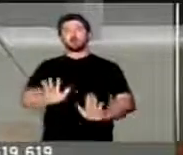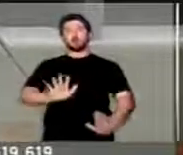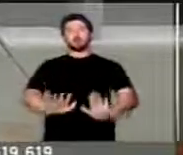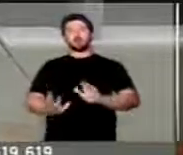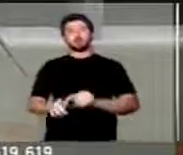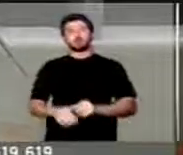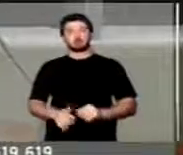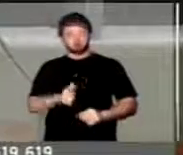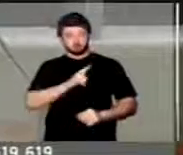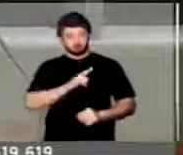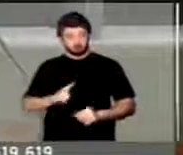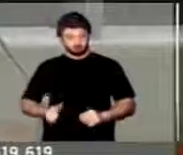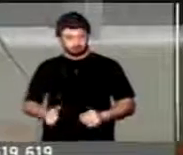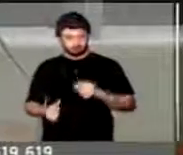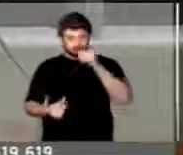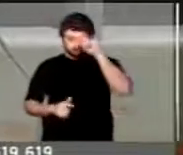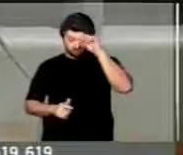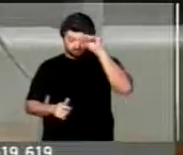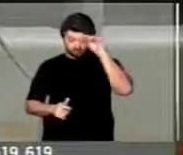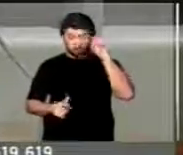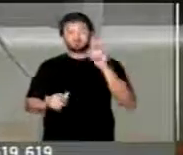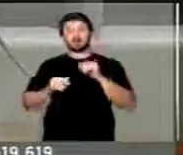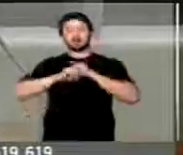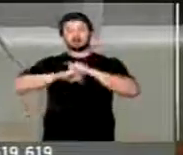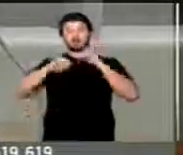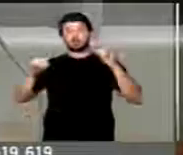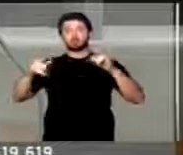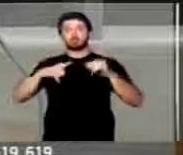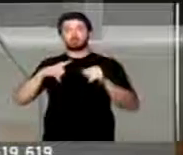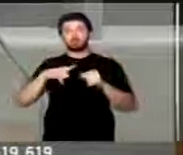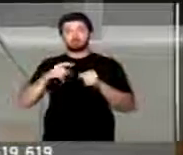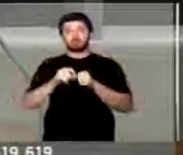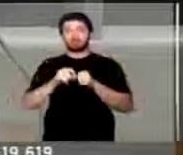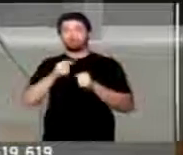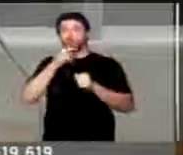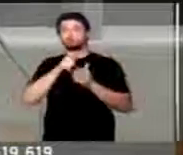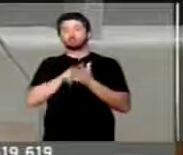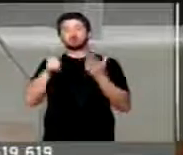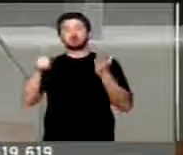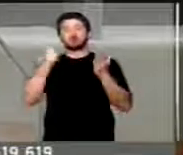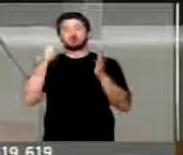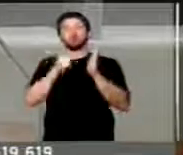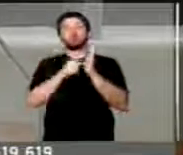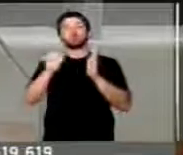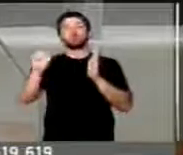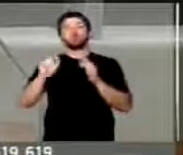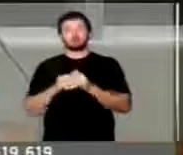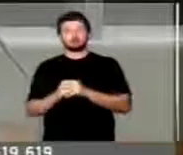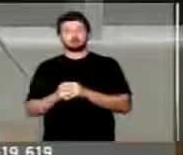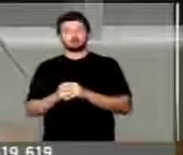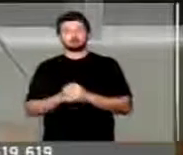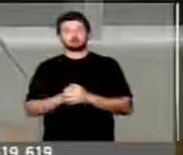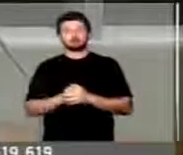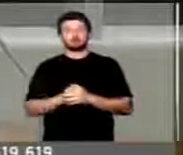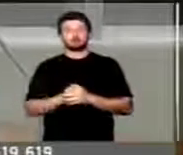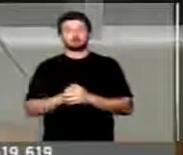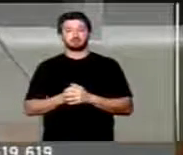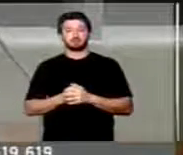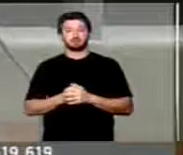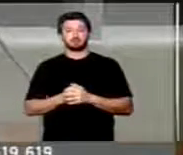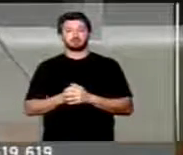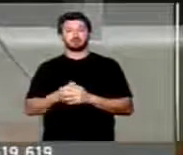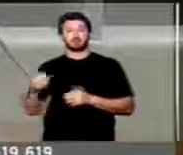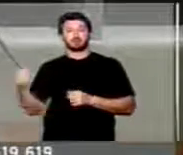O governo hoje anunciou medidas que o colunista chamou a seguinte: a